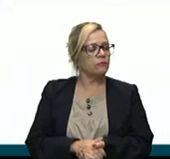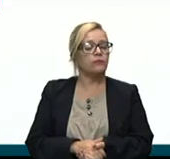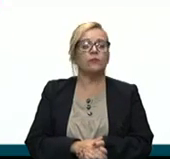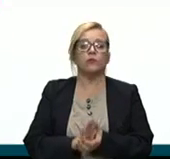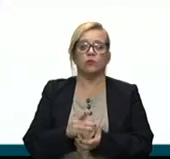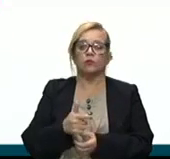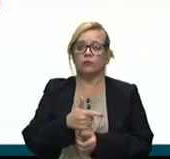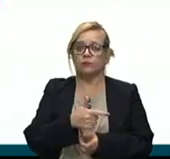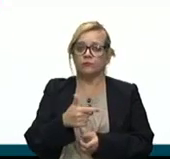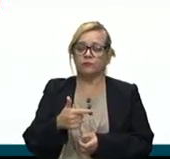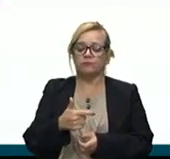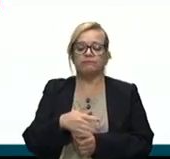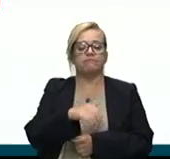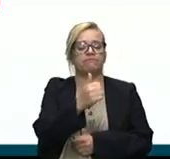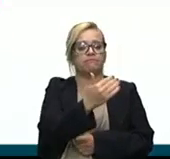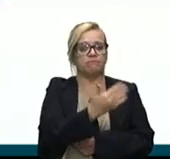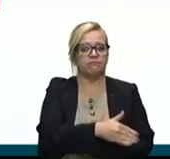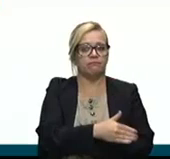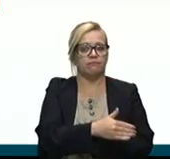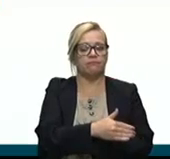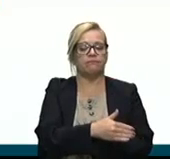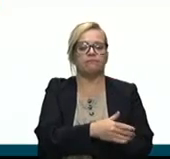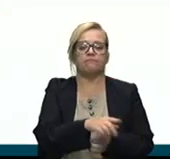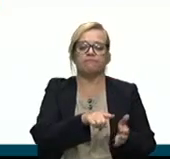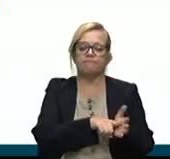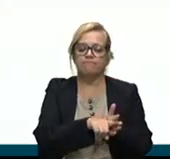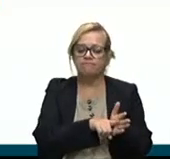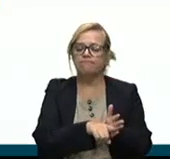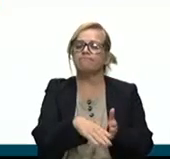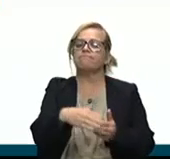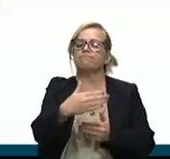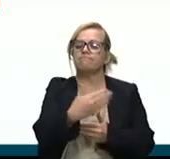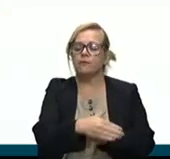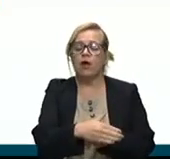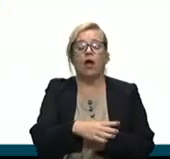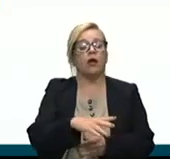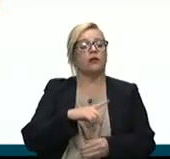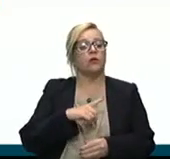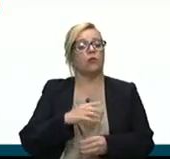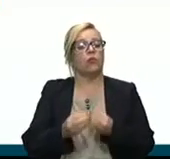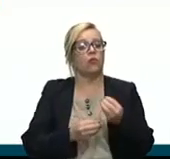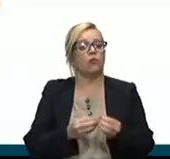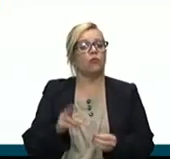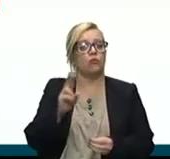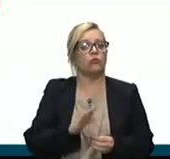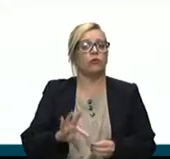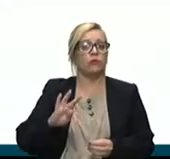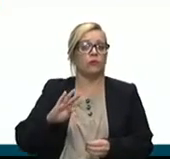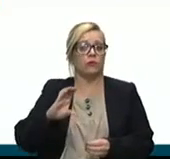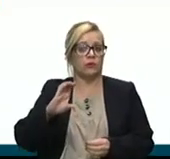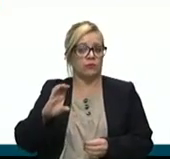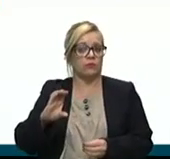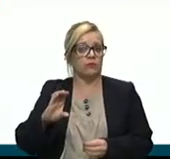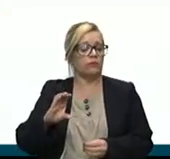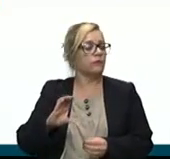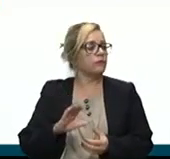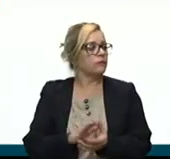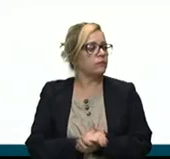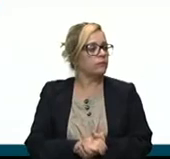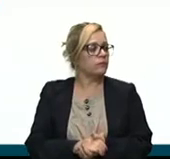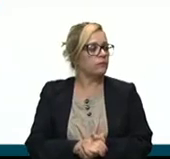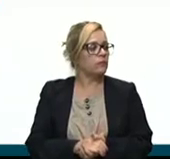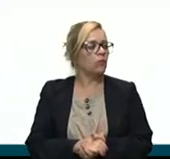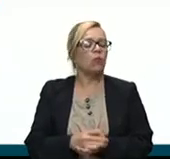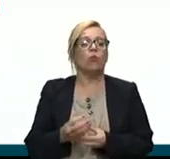Passo 2, nós vamos testar a estatística de teste. Aqui eu tenho a fórmula do TC para relembrar. E como que nós